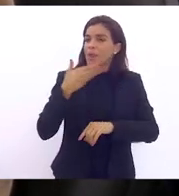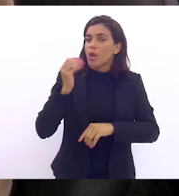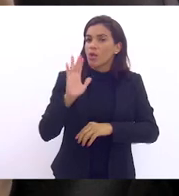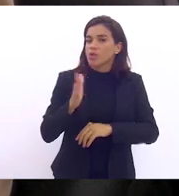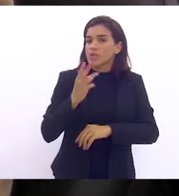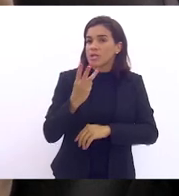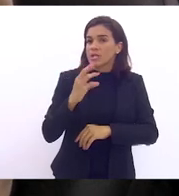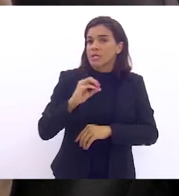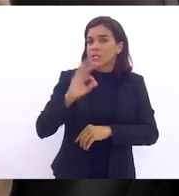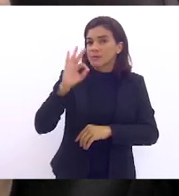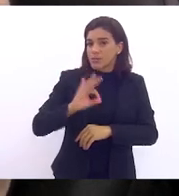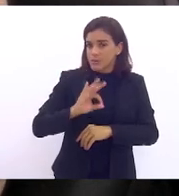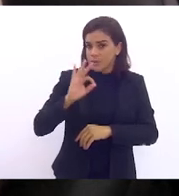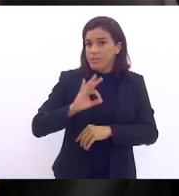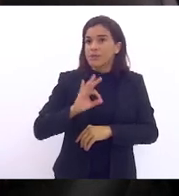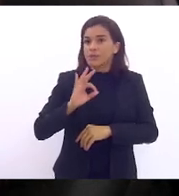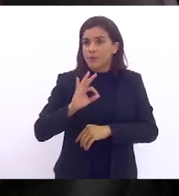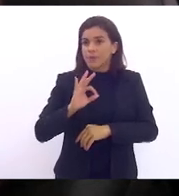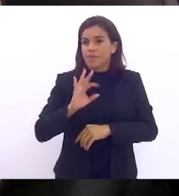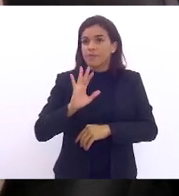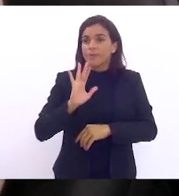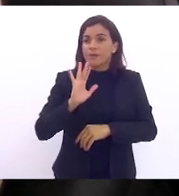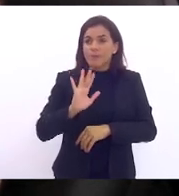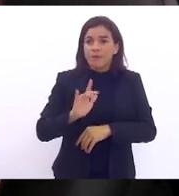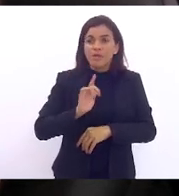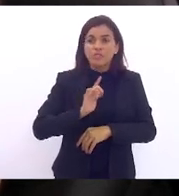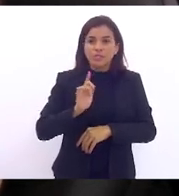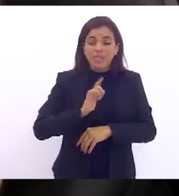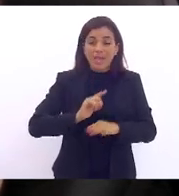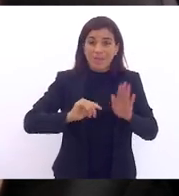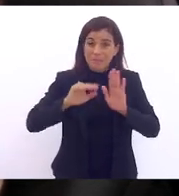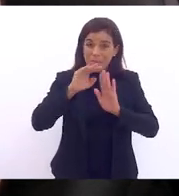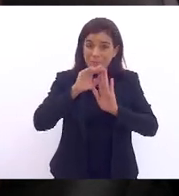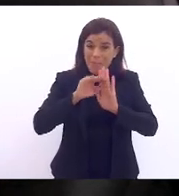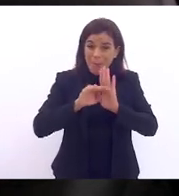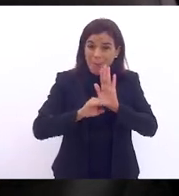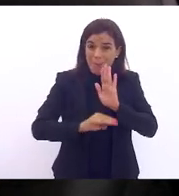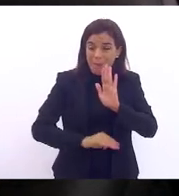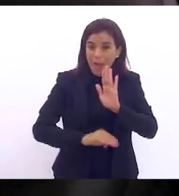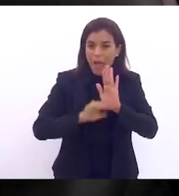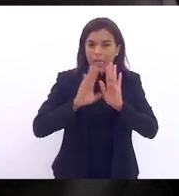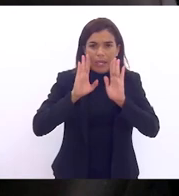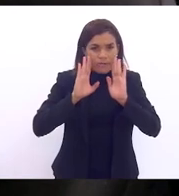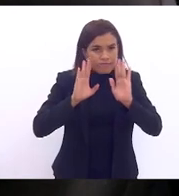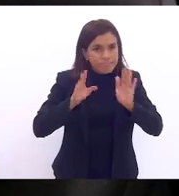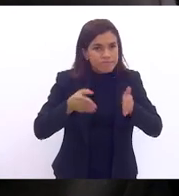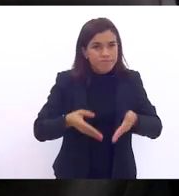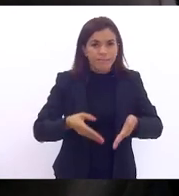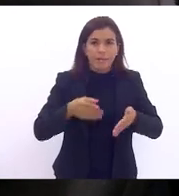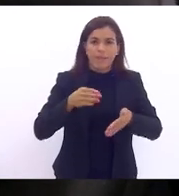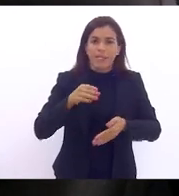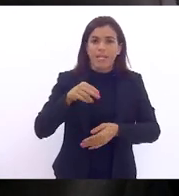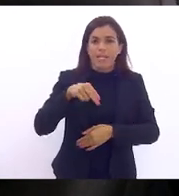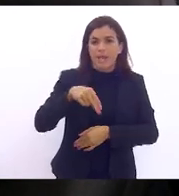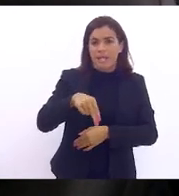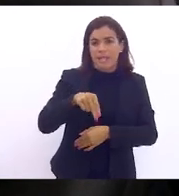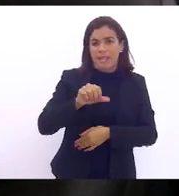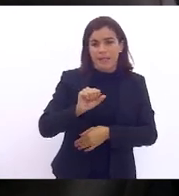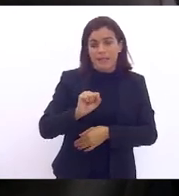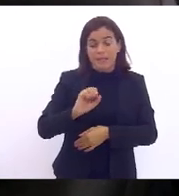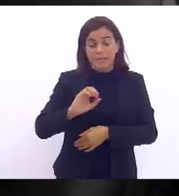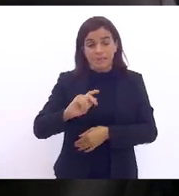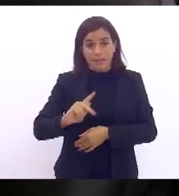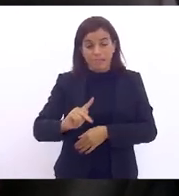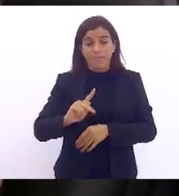do do dos nossos processos mas a eu tenho relações institucionais que a el que é específica da rusp para 101 Então eu queria se